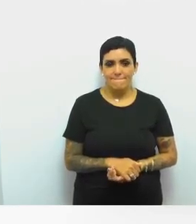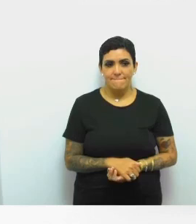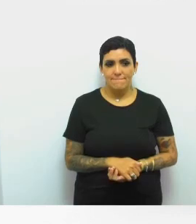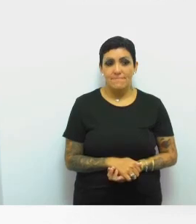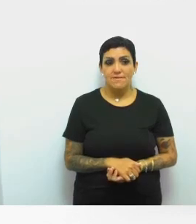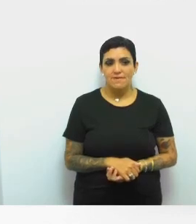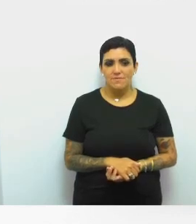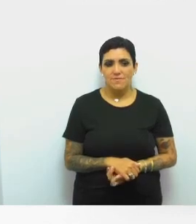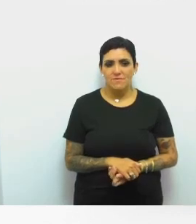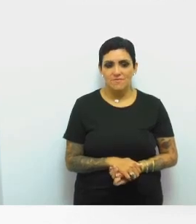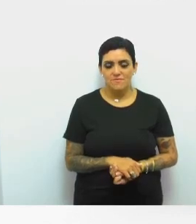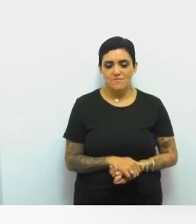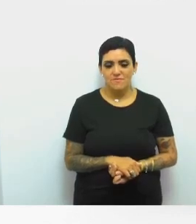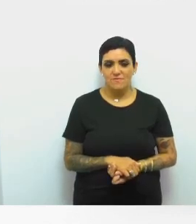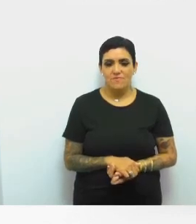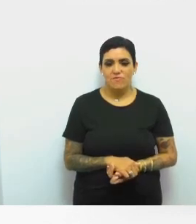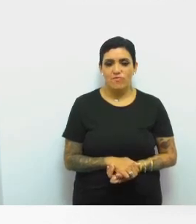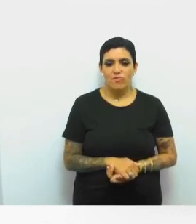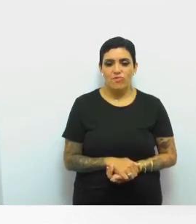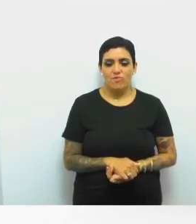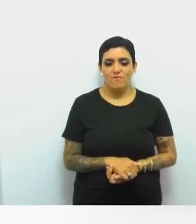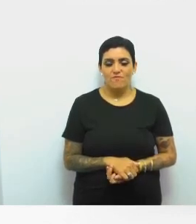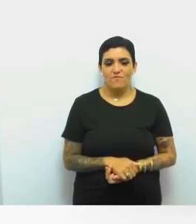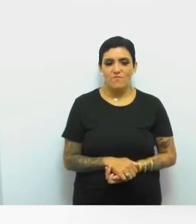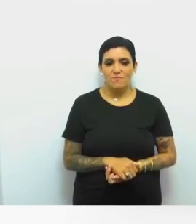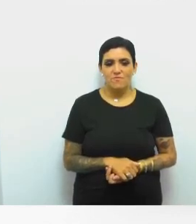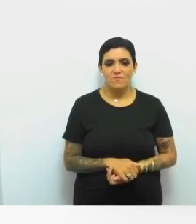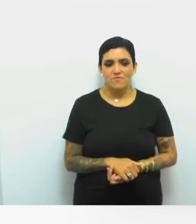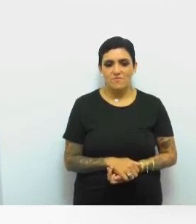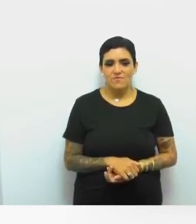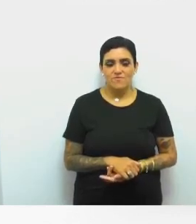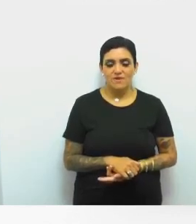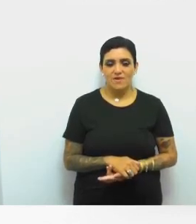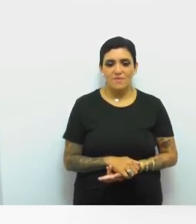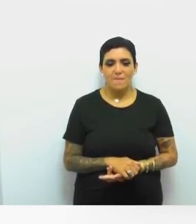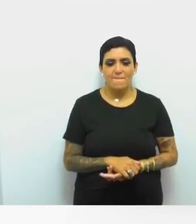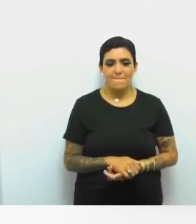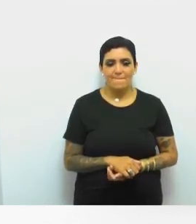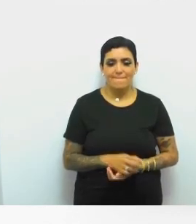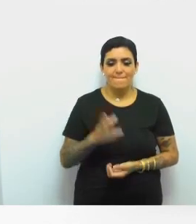Jorginho e Dudu. Marquinho Coelho.